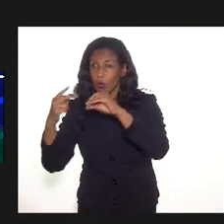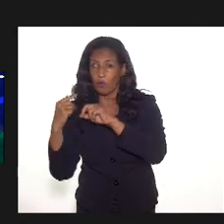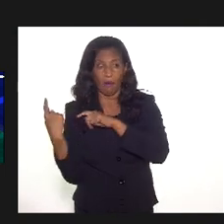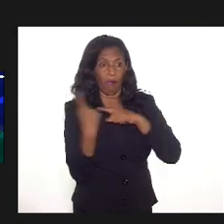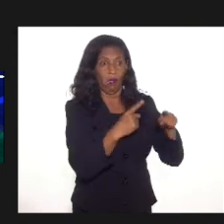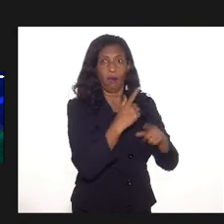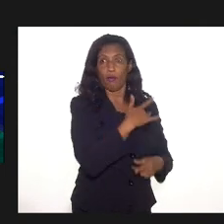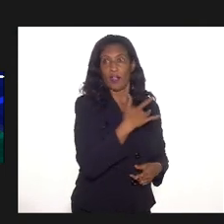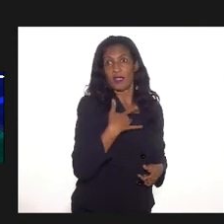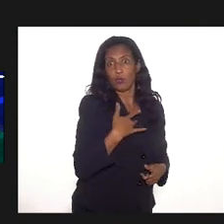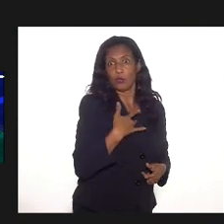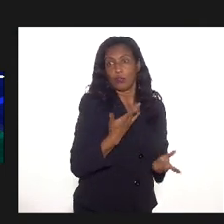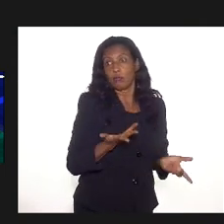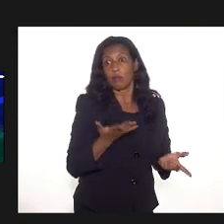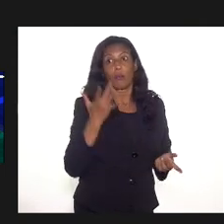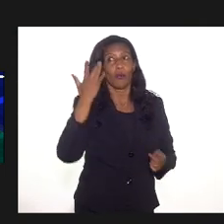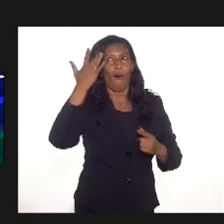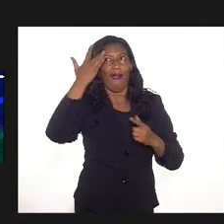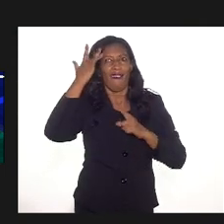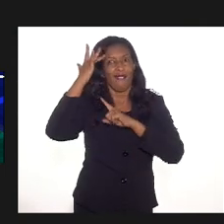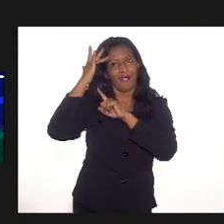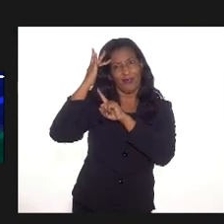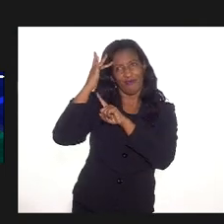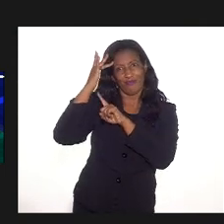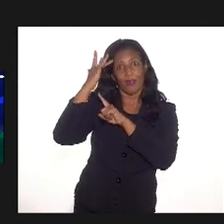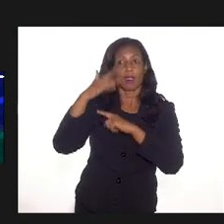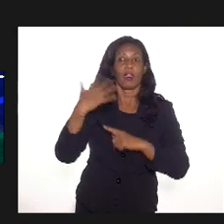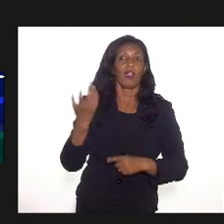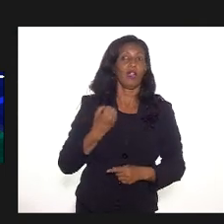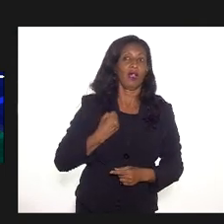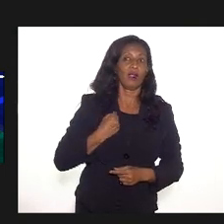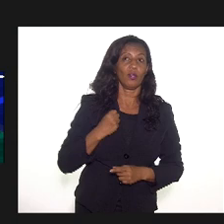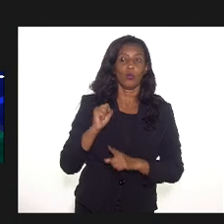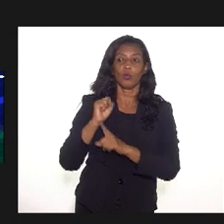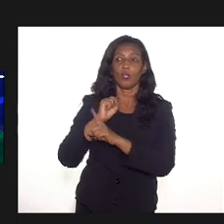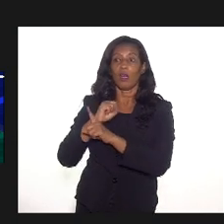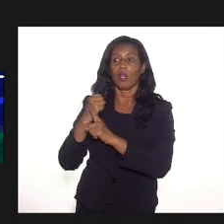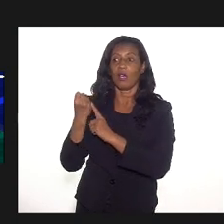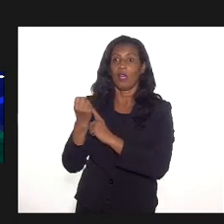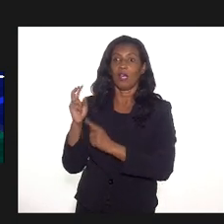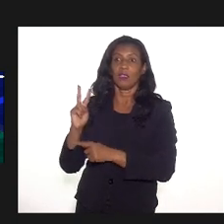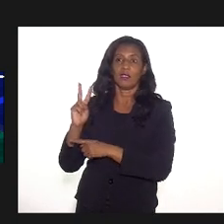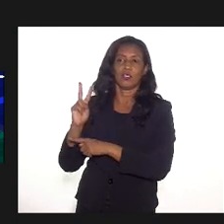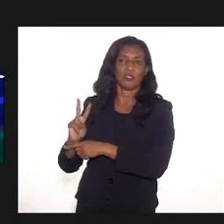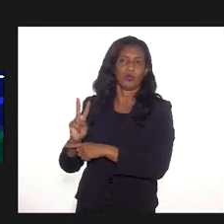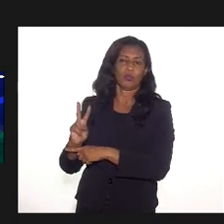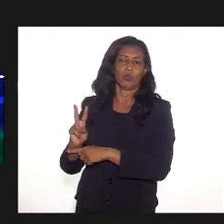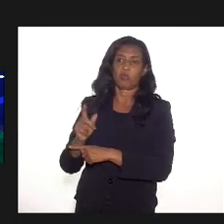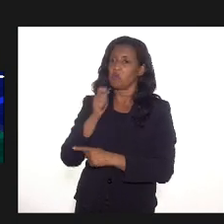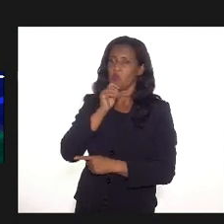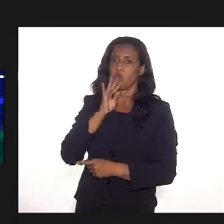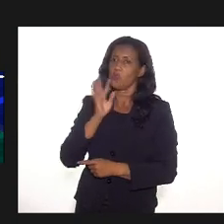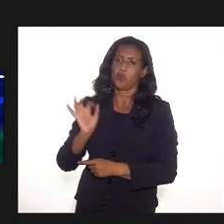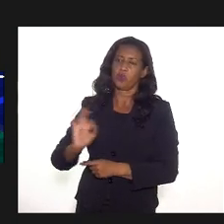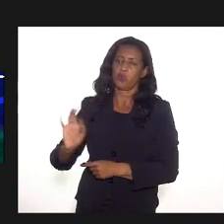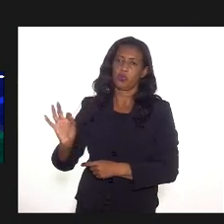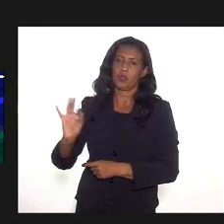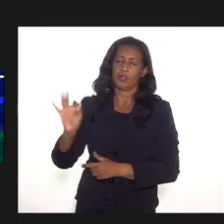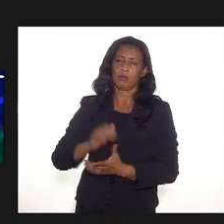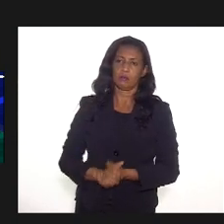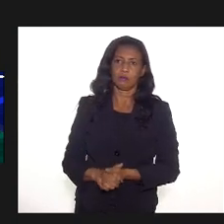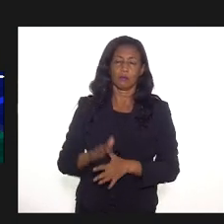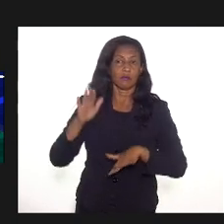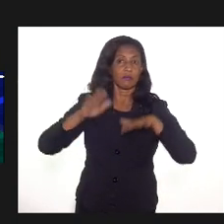mas dirá na intuição. Cadê os números da assistência social? Ninguém conhece. Talvez não